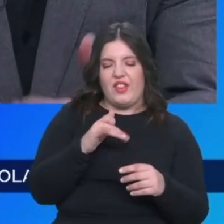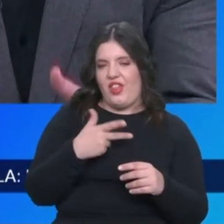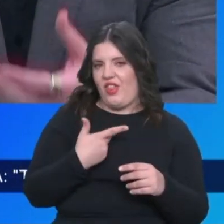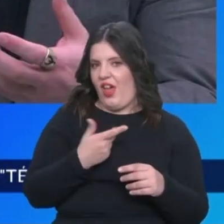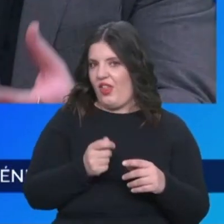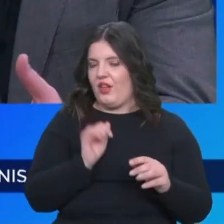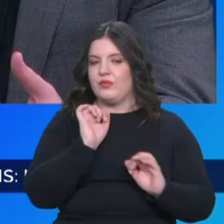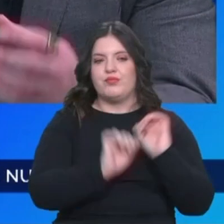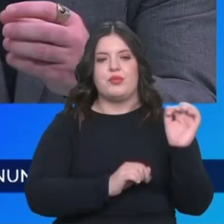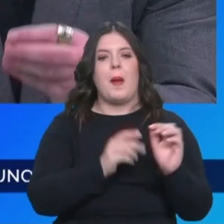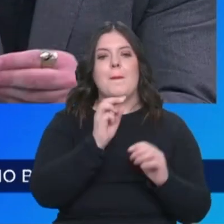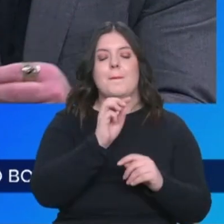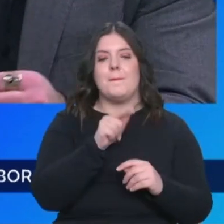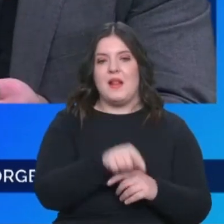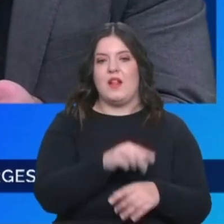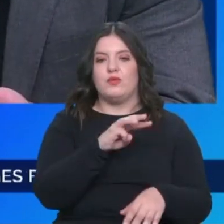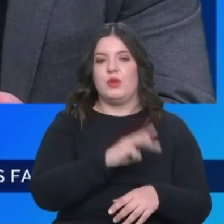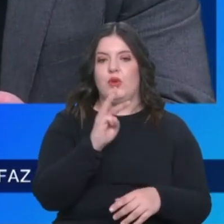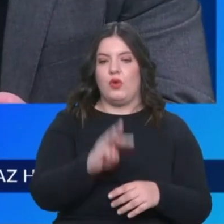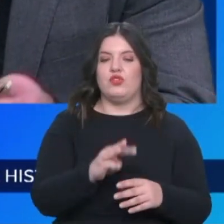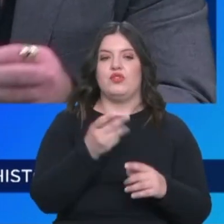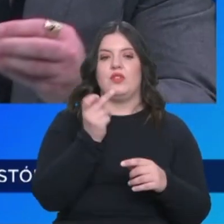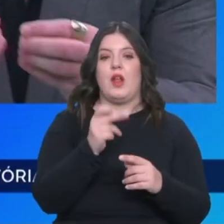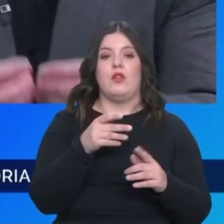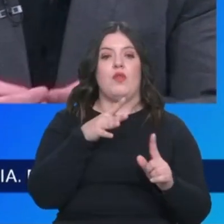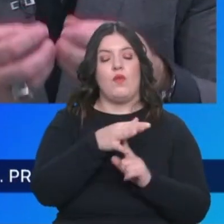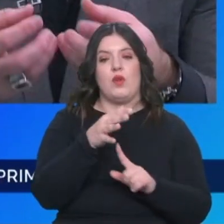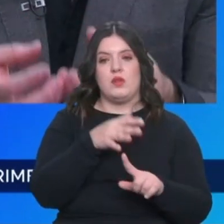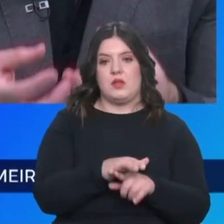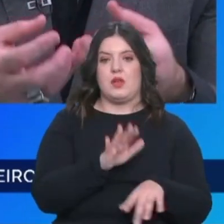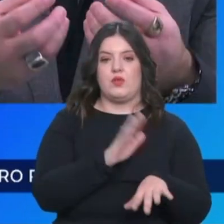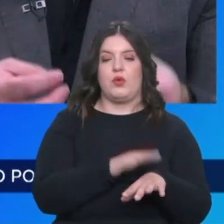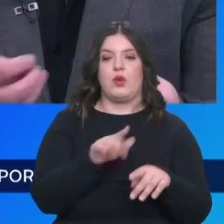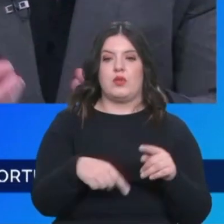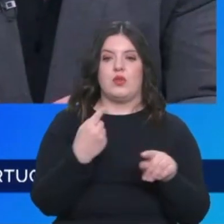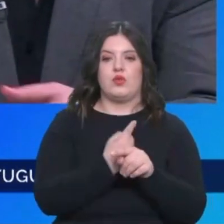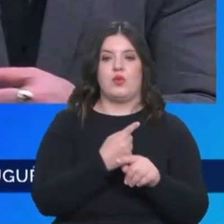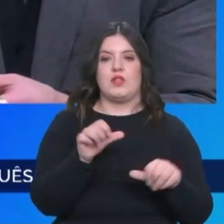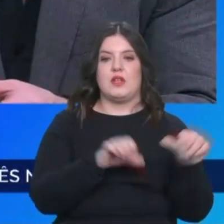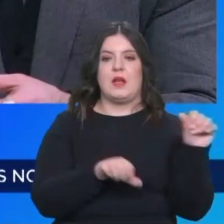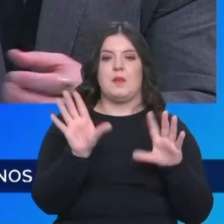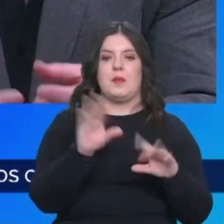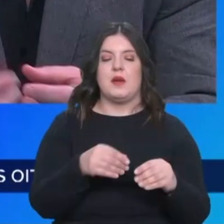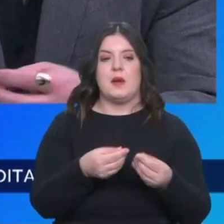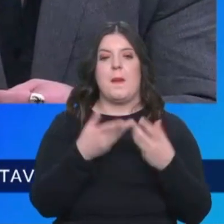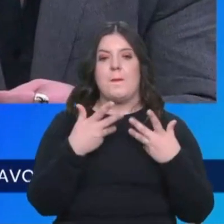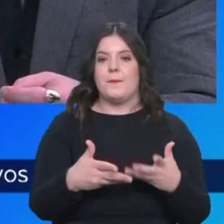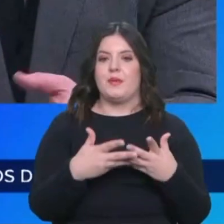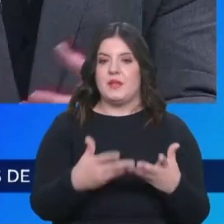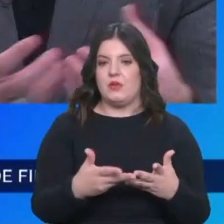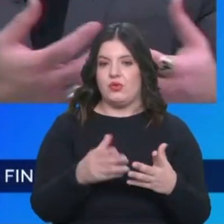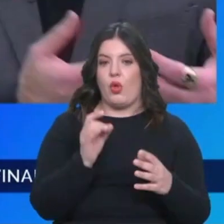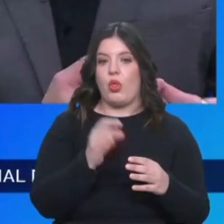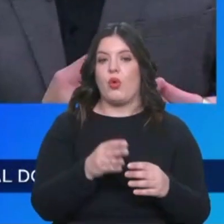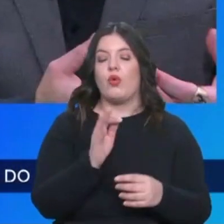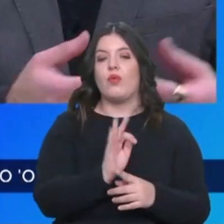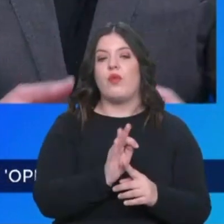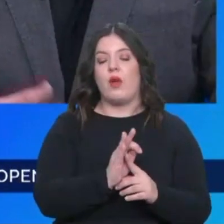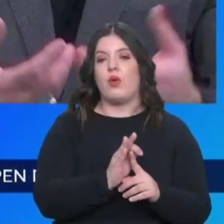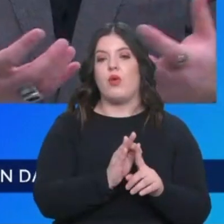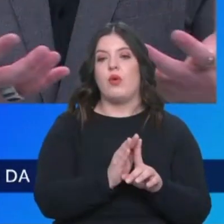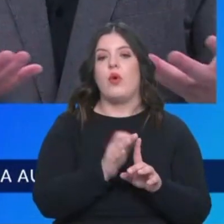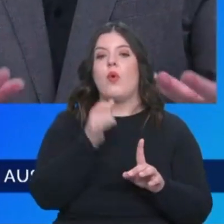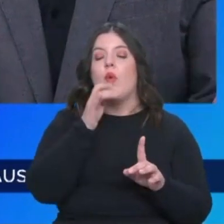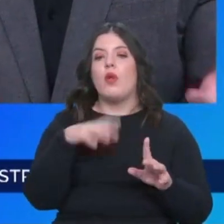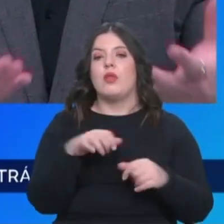longo dos milhares de milhões de anos, são contaminadas por elementos químicos cada vez mais pesados que o ferro. De onde é que vêm esses elementos químicos?